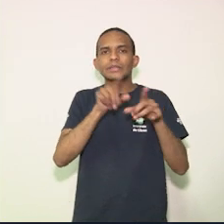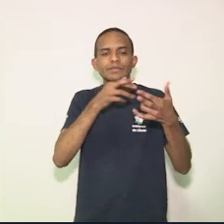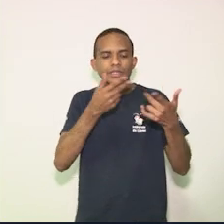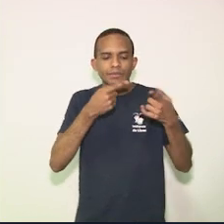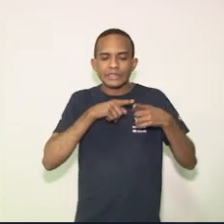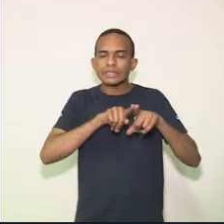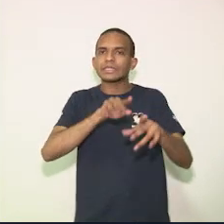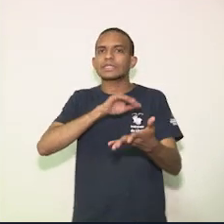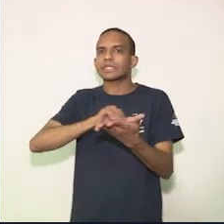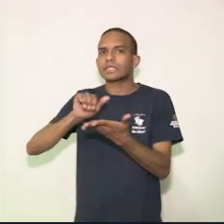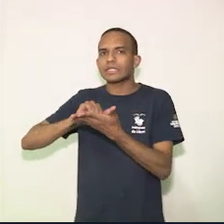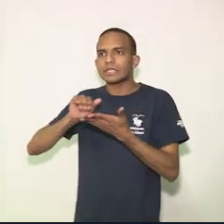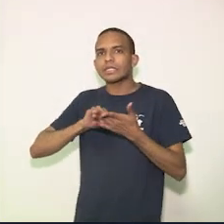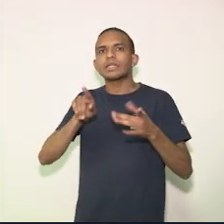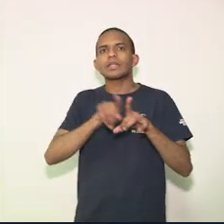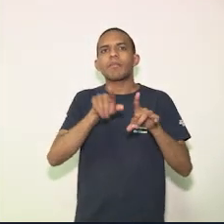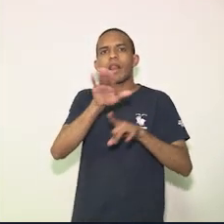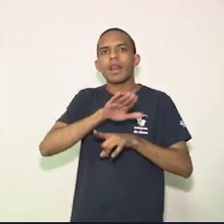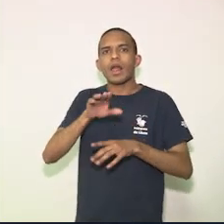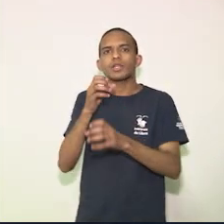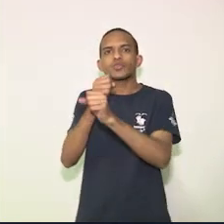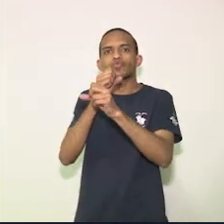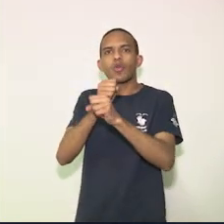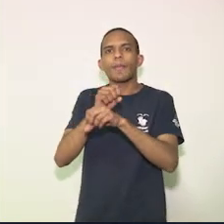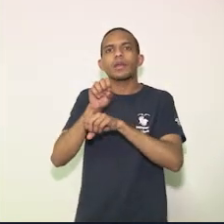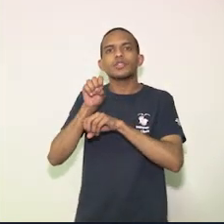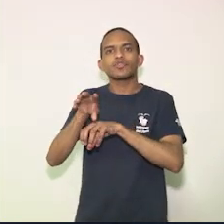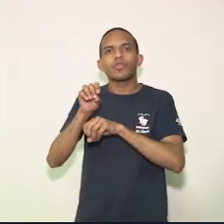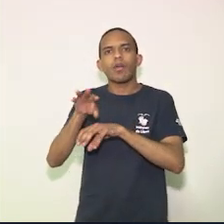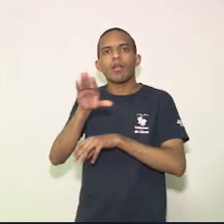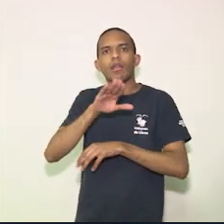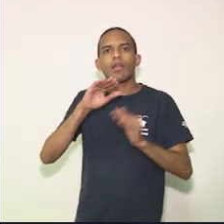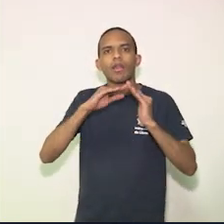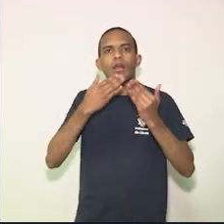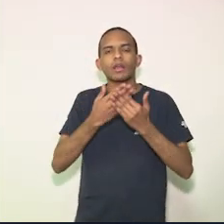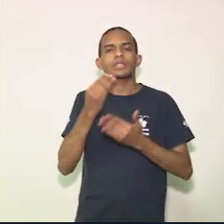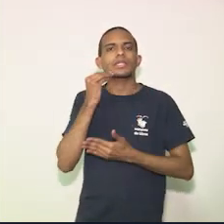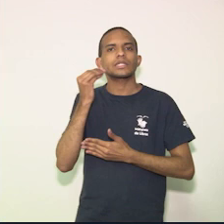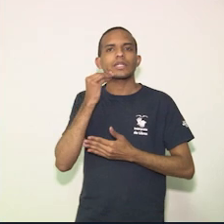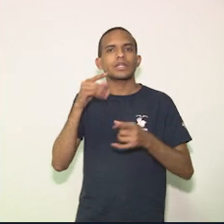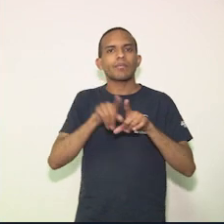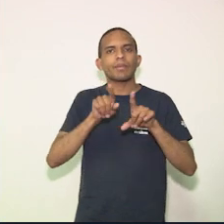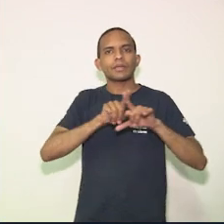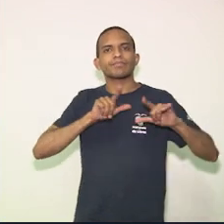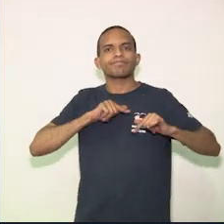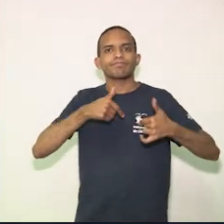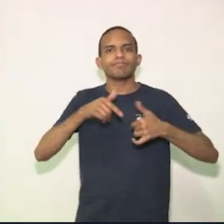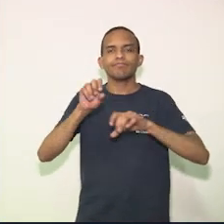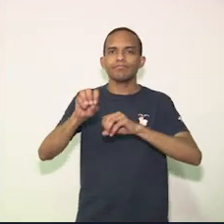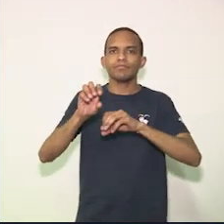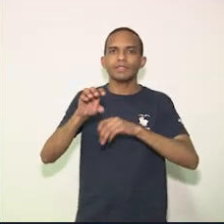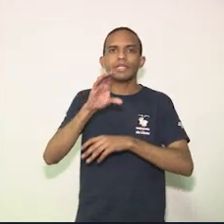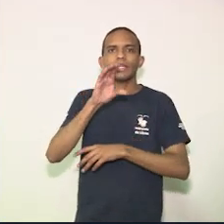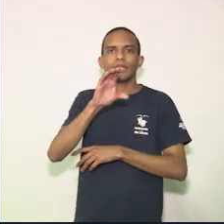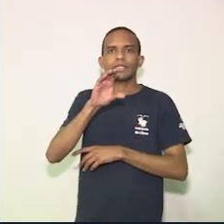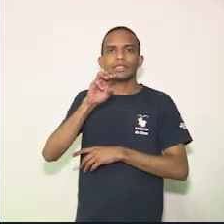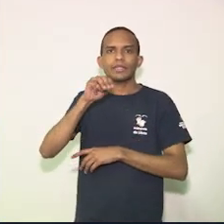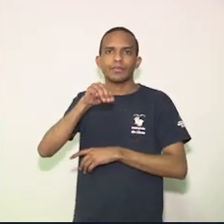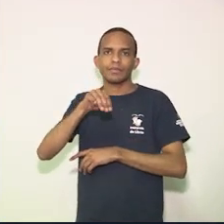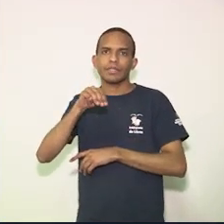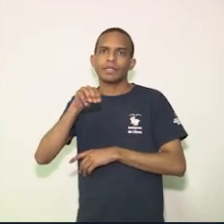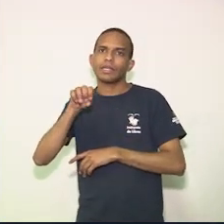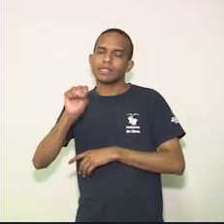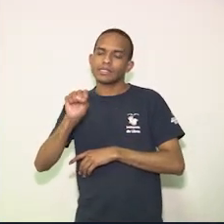intersecretarial, o censo escolar, a testagem e as ações educativas entre